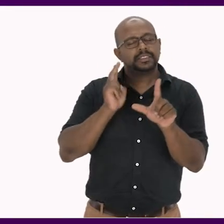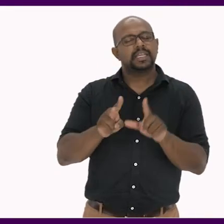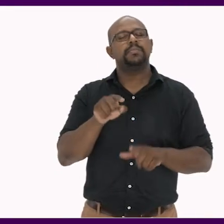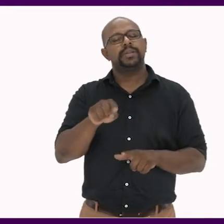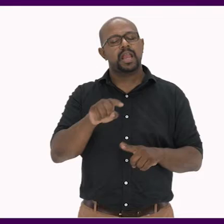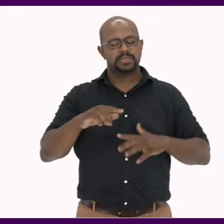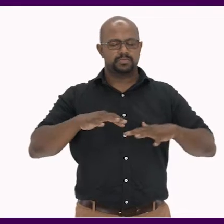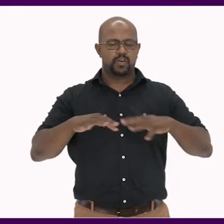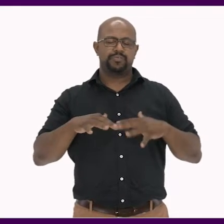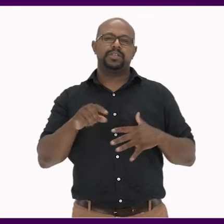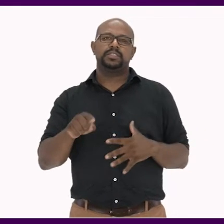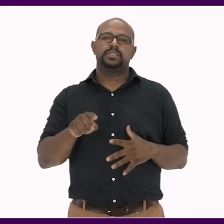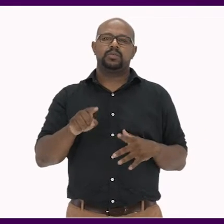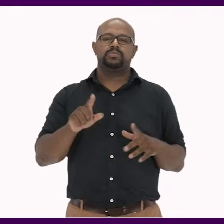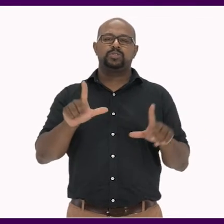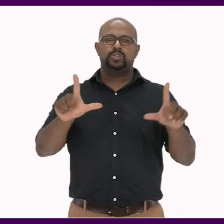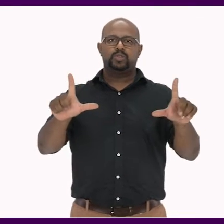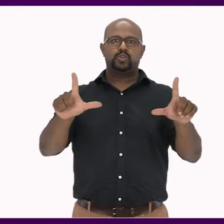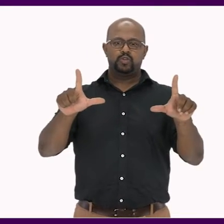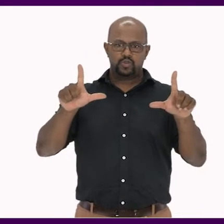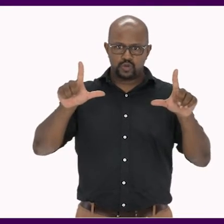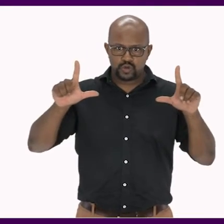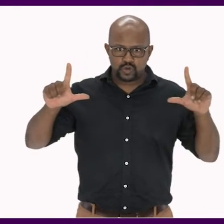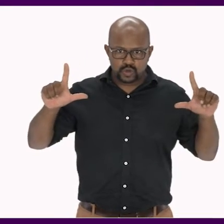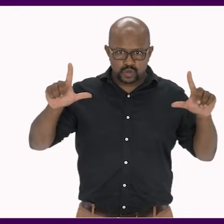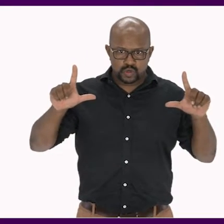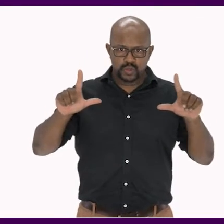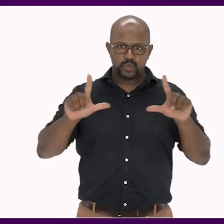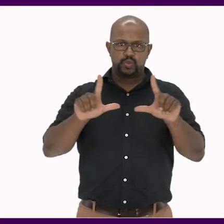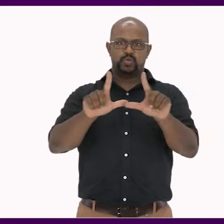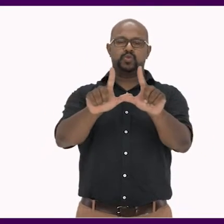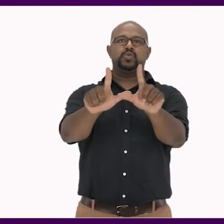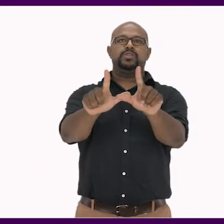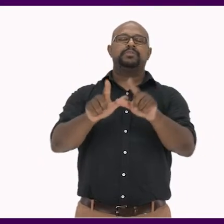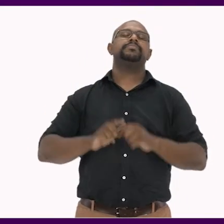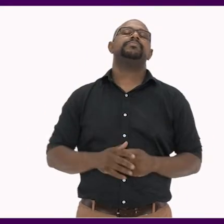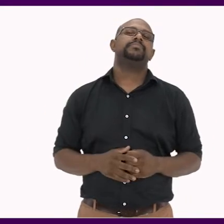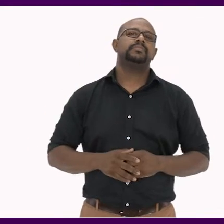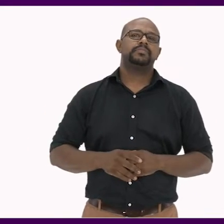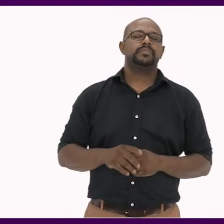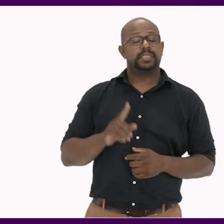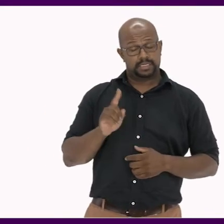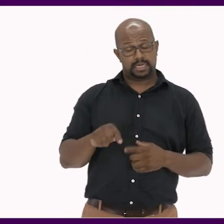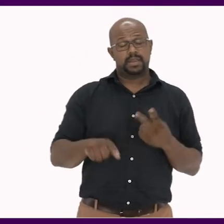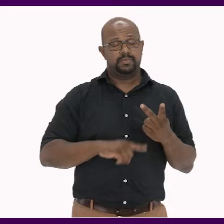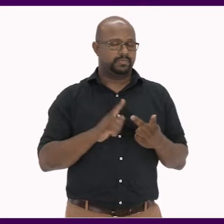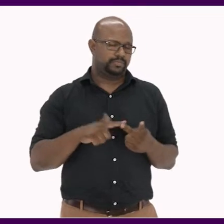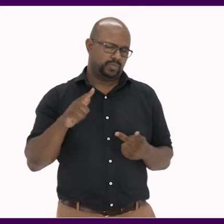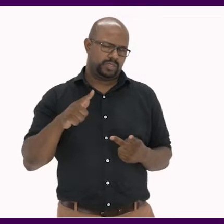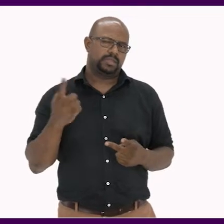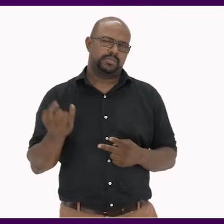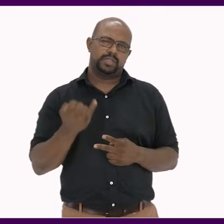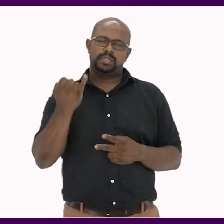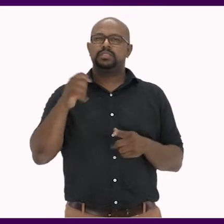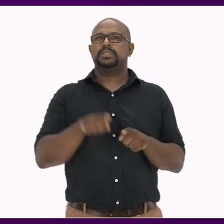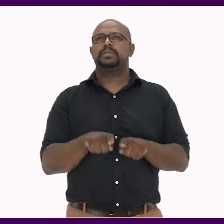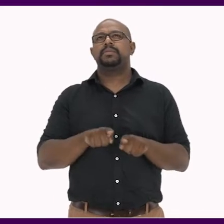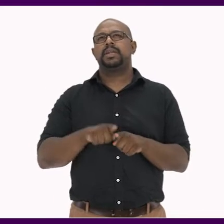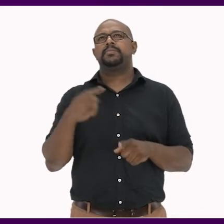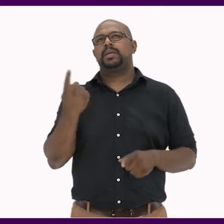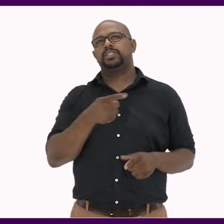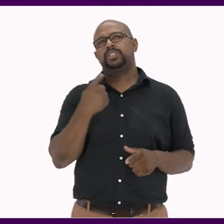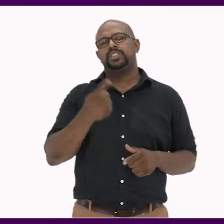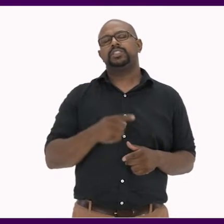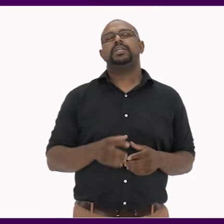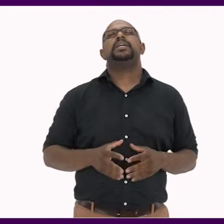sempre essa movimentação de aproximação e afastamento. E outra coisa importante também para a